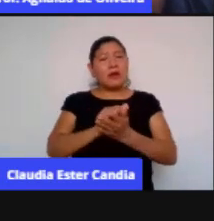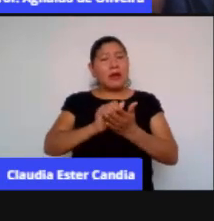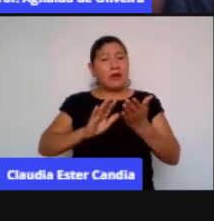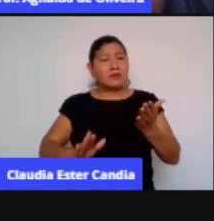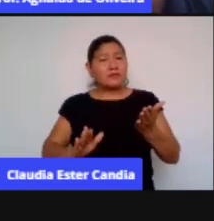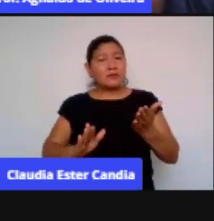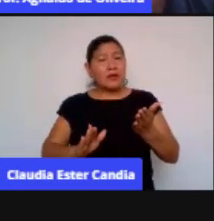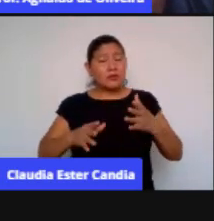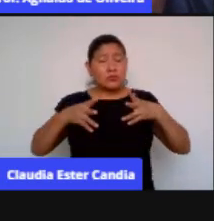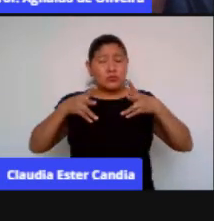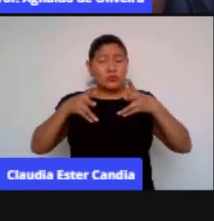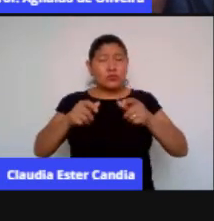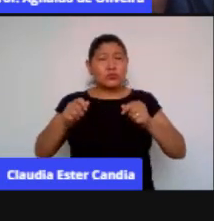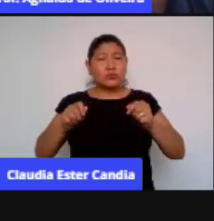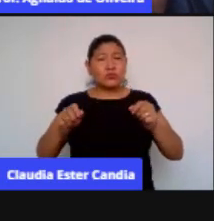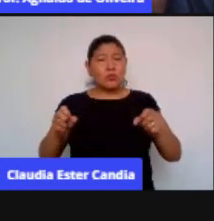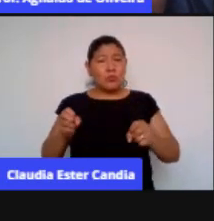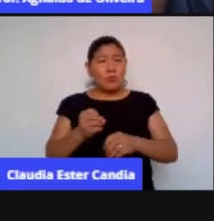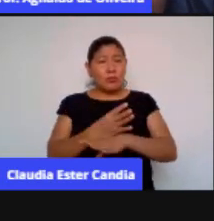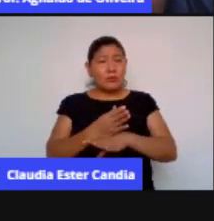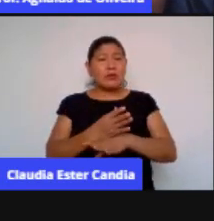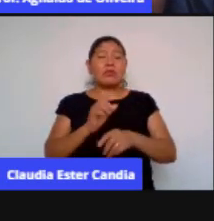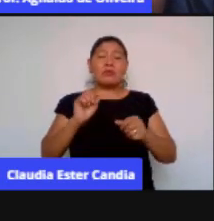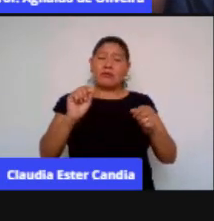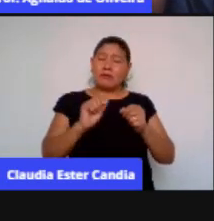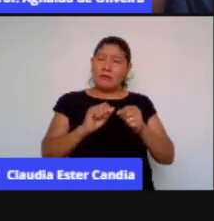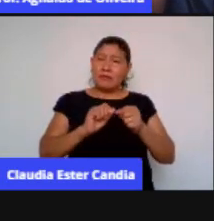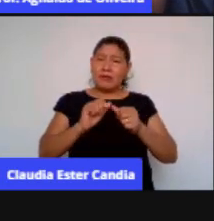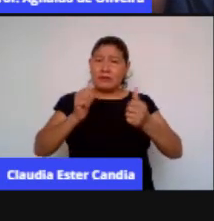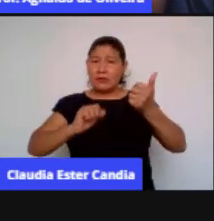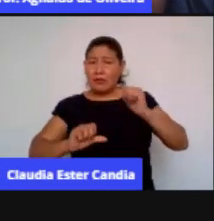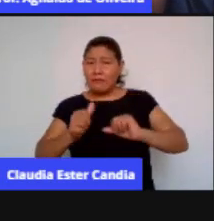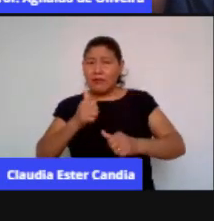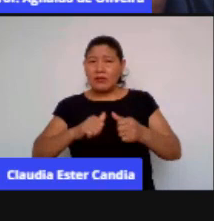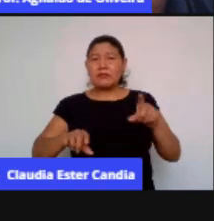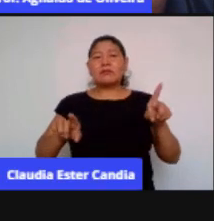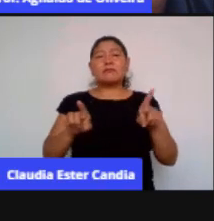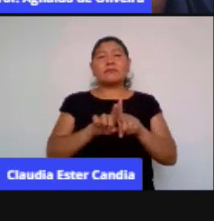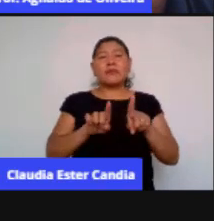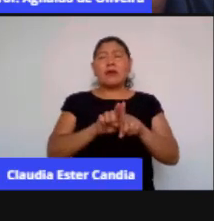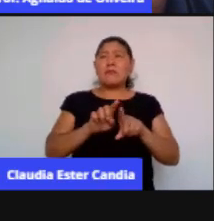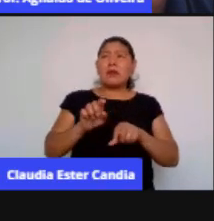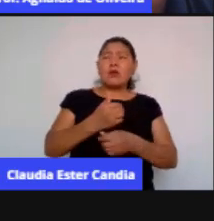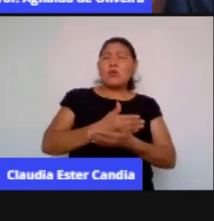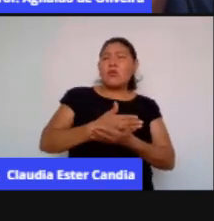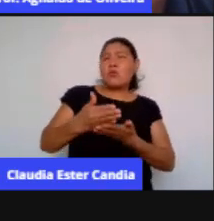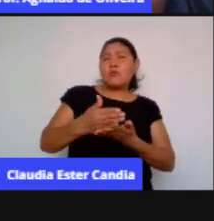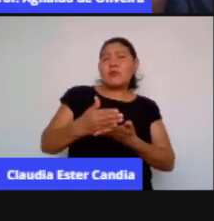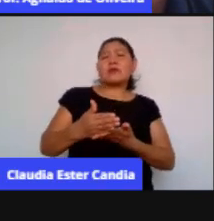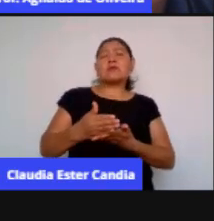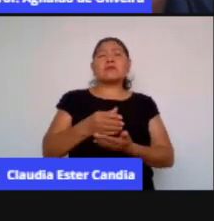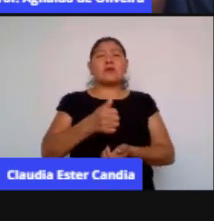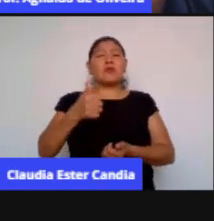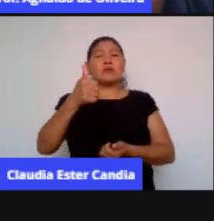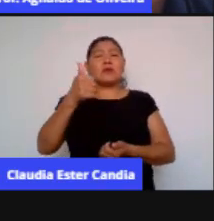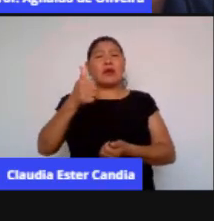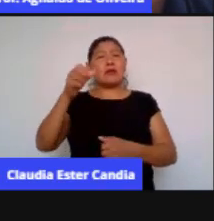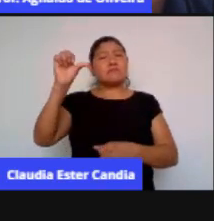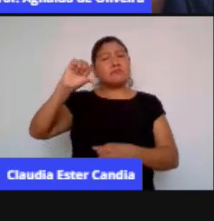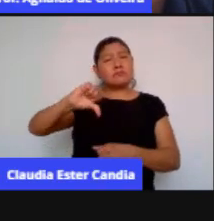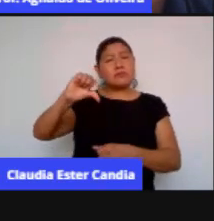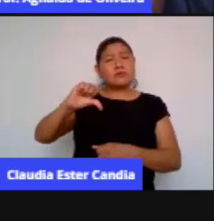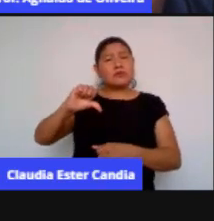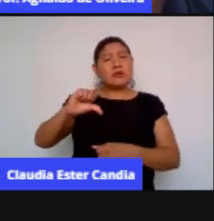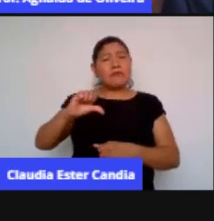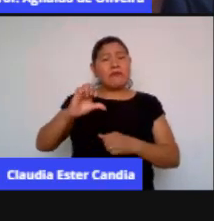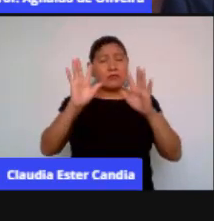que você tem com a sua turma. Faça essa avaliação qualitativa desde o primeiro dia que você iniciar esse caderno, até quando você terminar